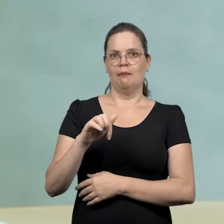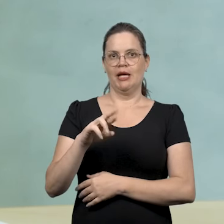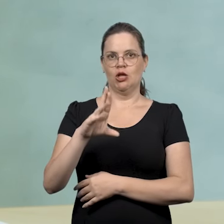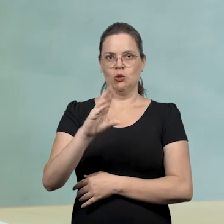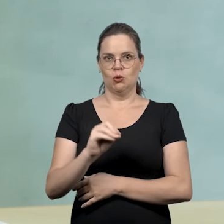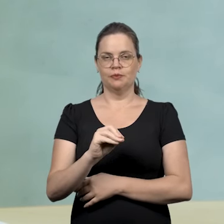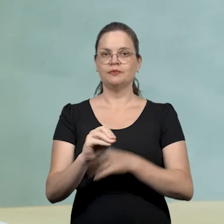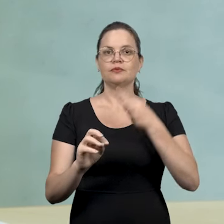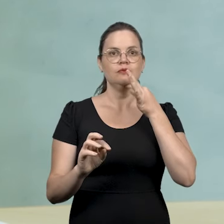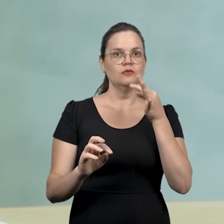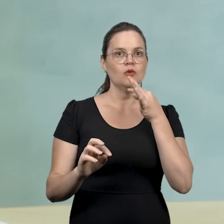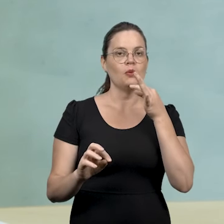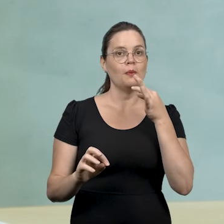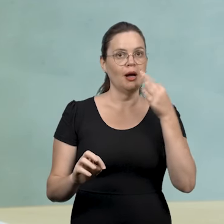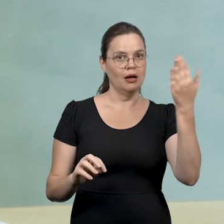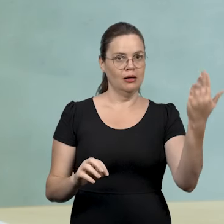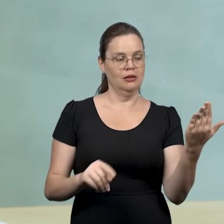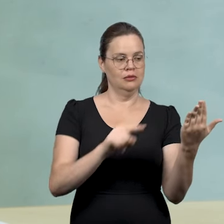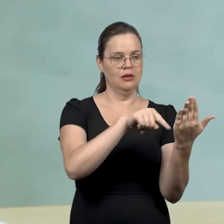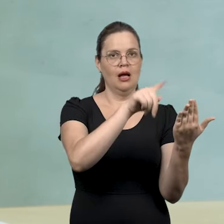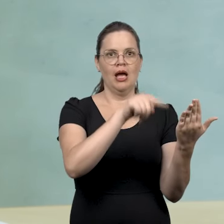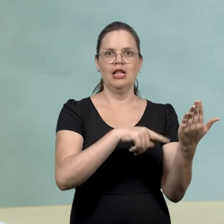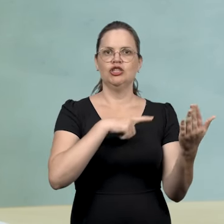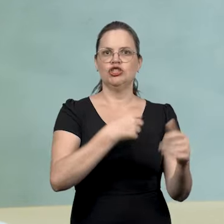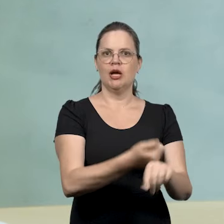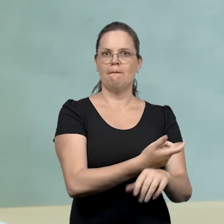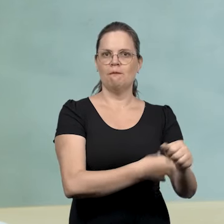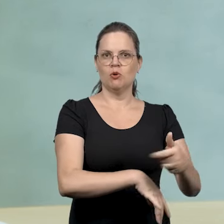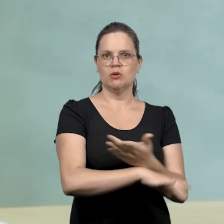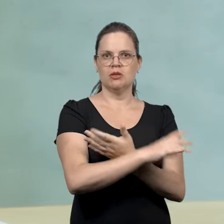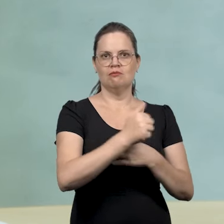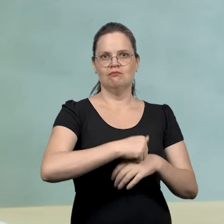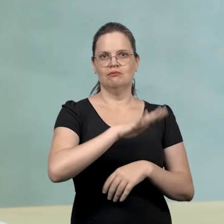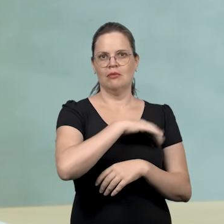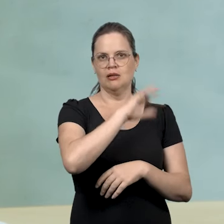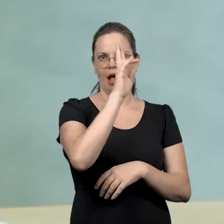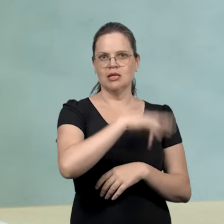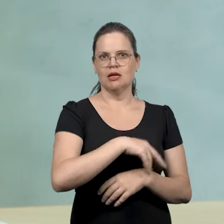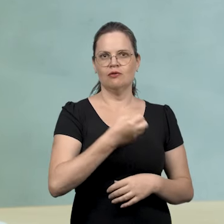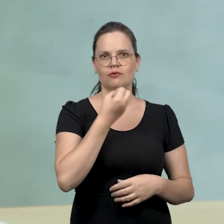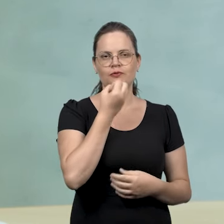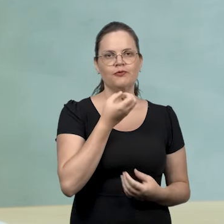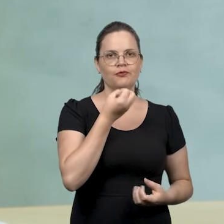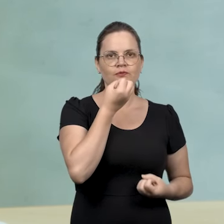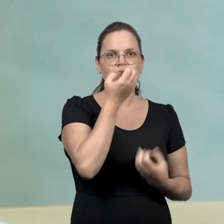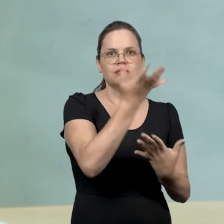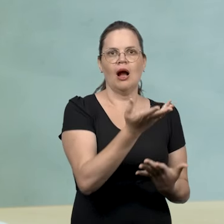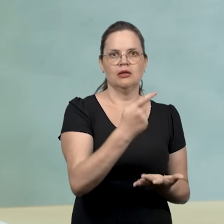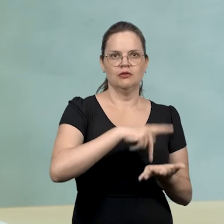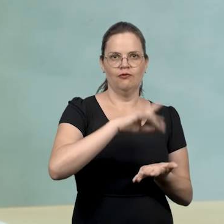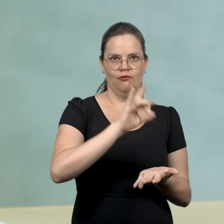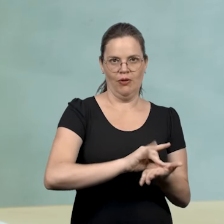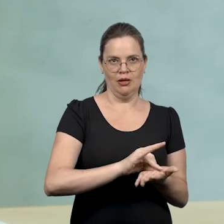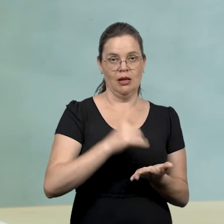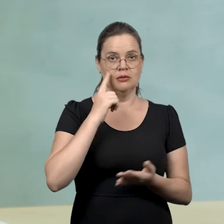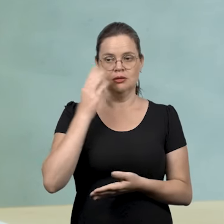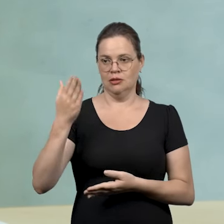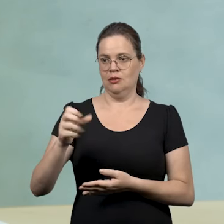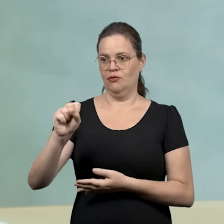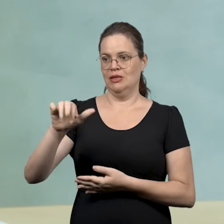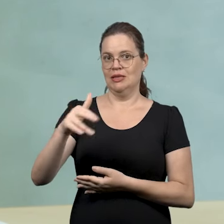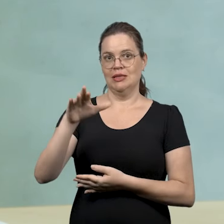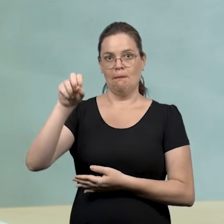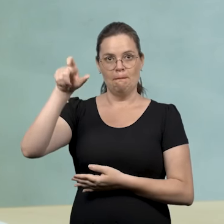lá no início, Tomé ele era o quê? Ele era emotivo, ele era racional, ele era sincero. Aí quando nós vamos em Simão, o Zelote, nós